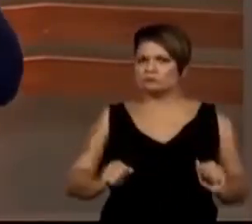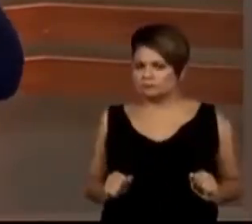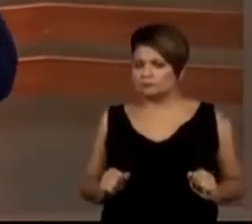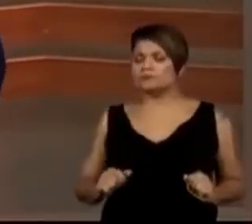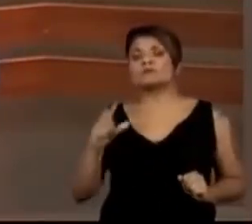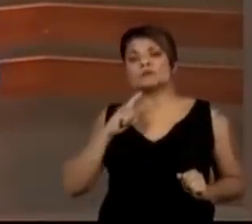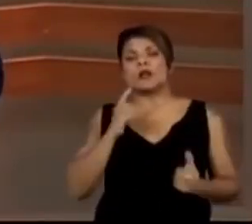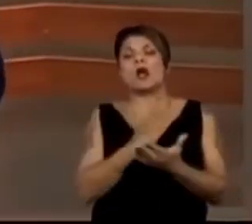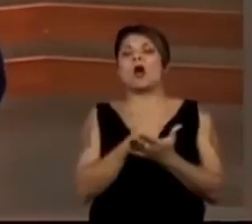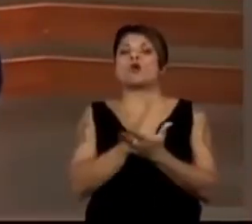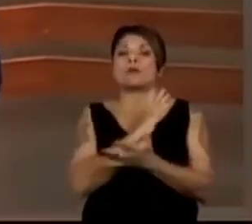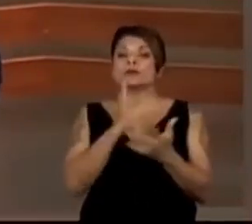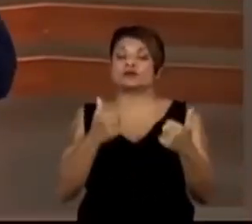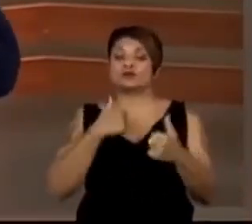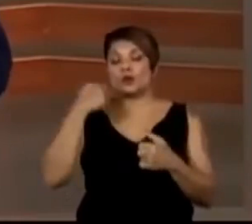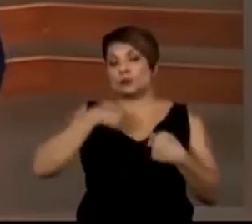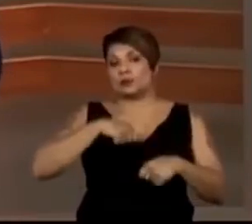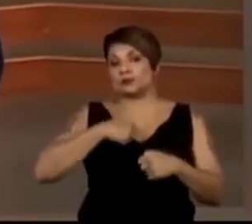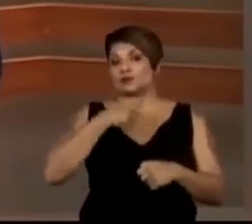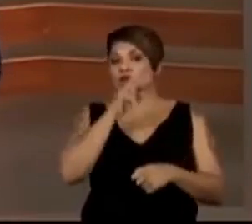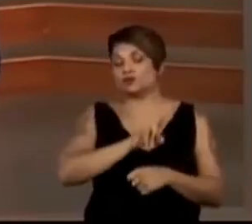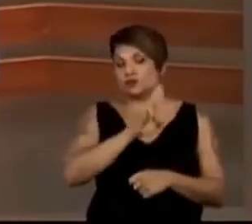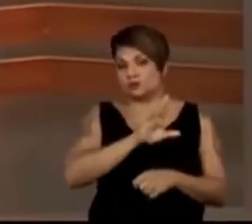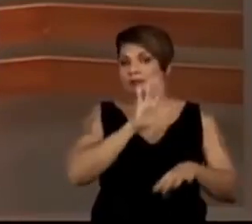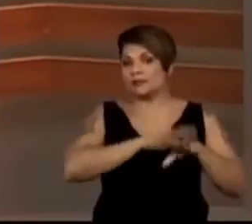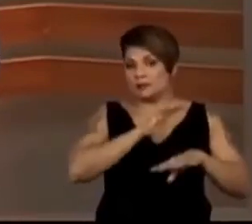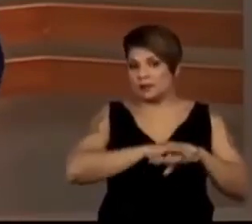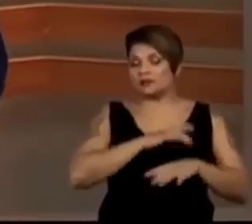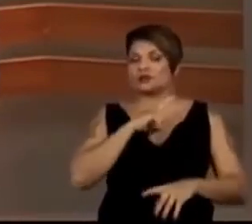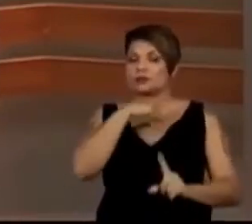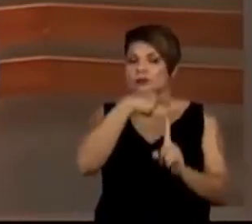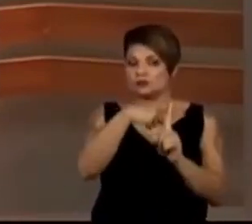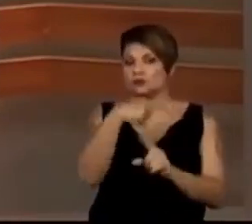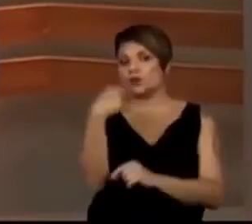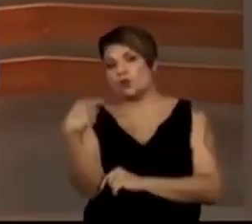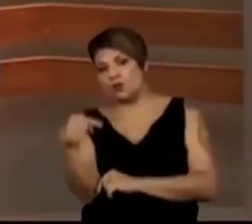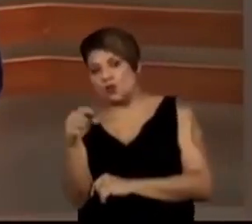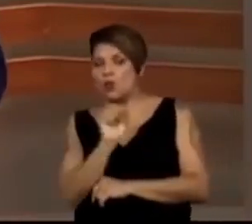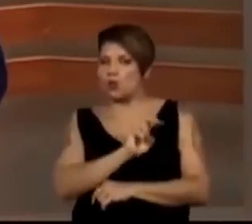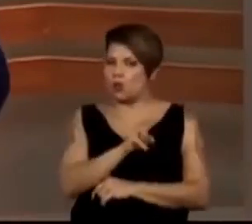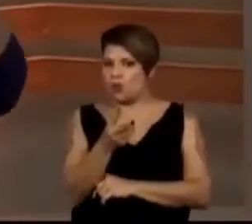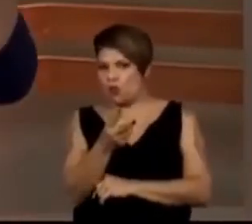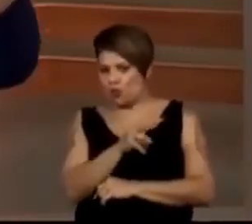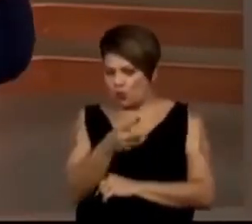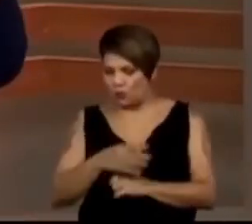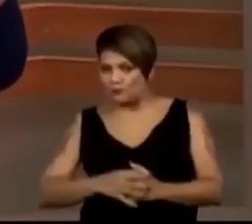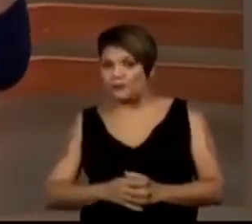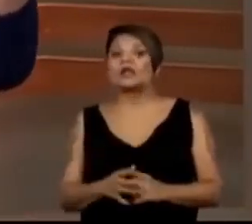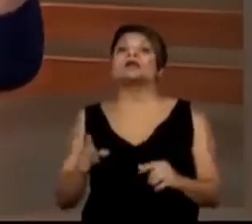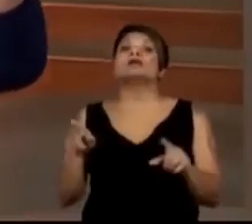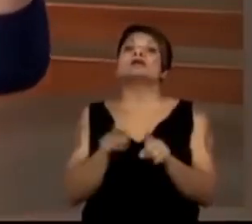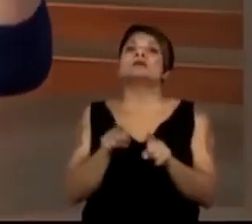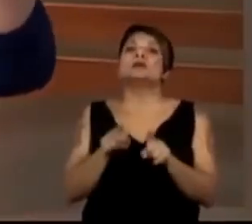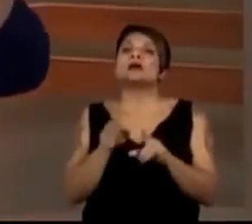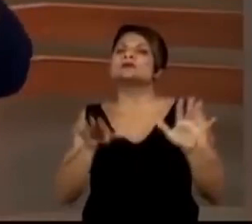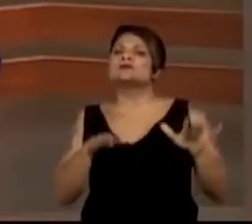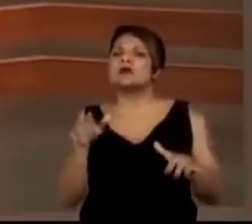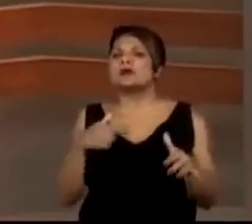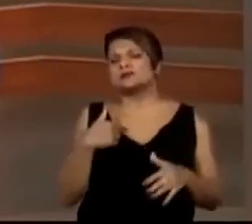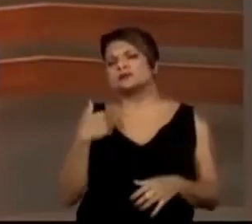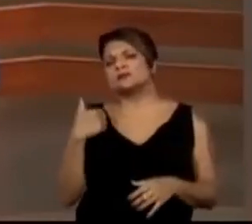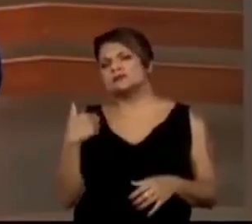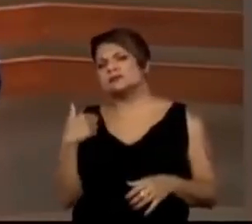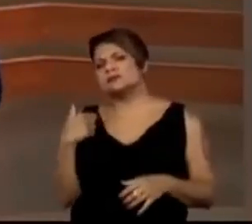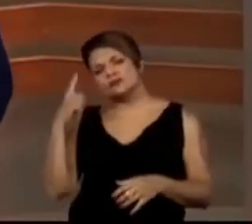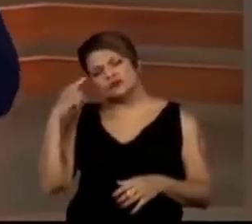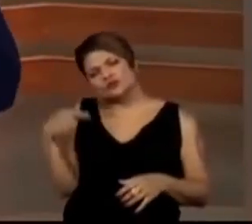algumas vivências em que eu vou precisar usar a matemática, tanto pela adição como pela subtração. E já vai puxando algumas situações que nós